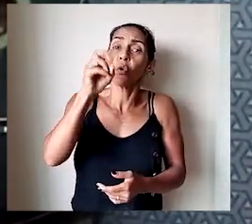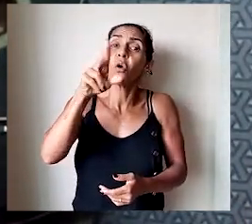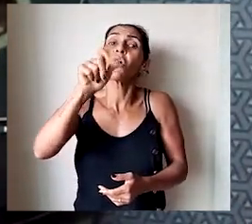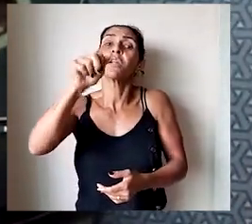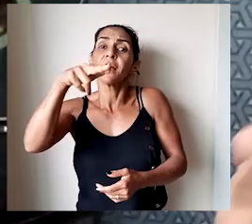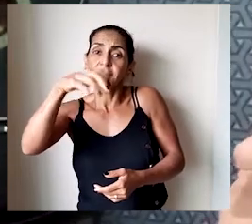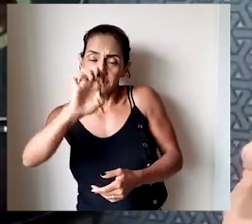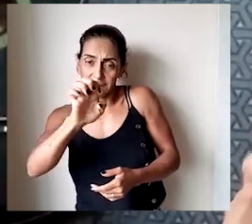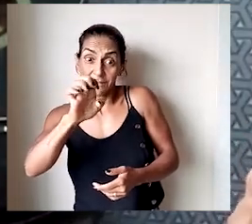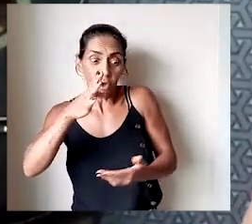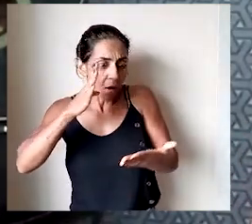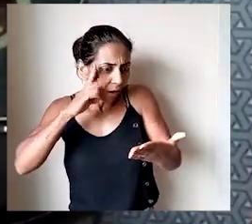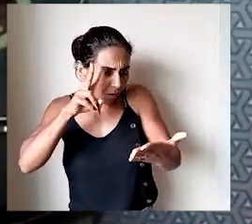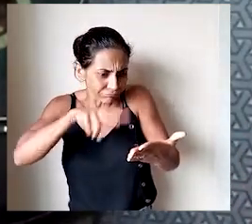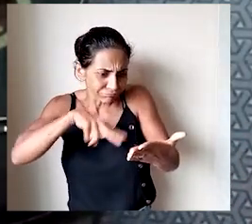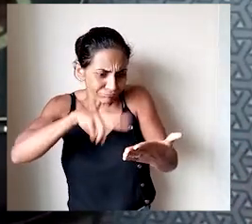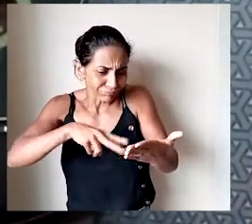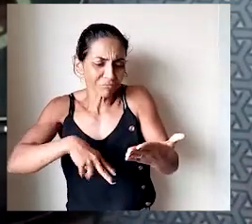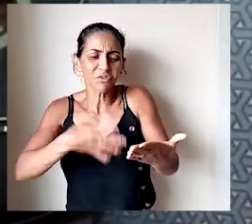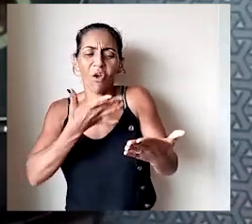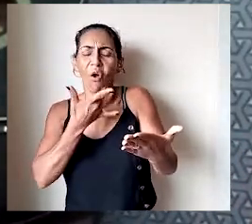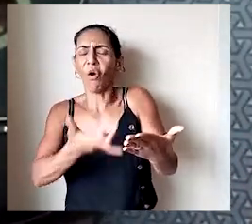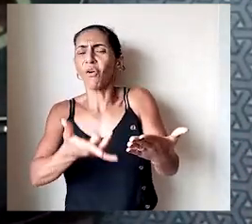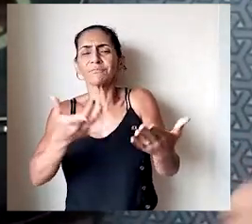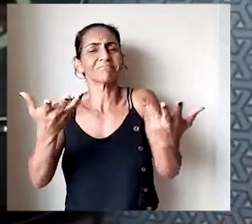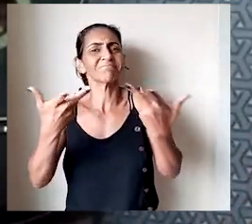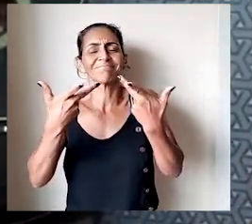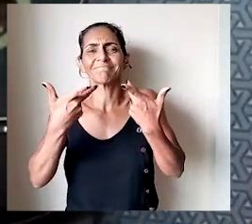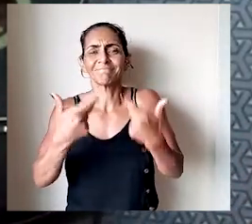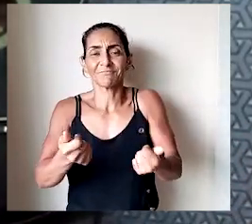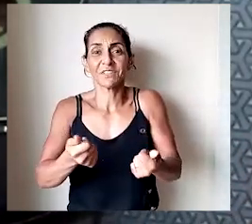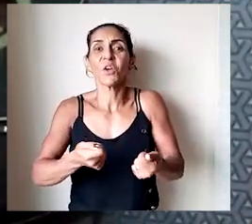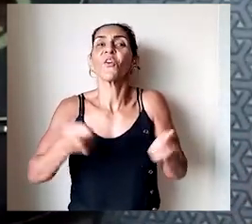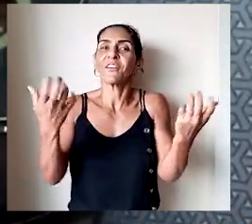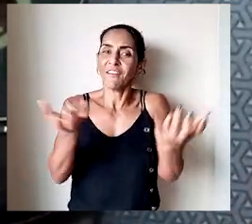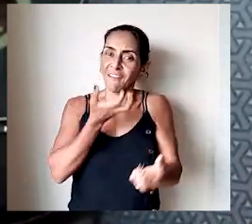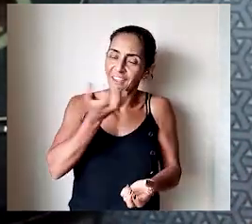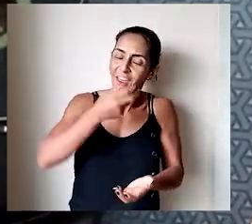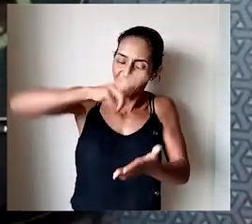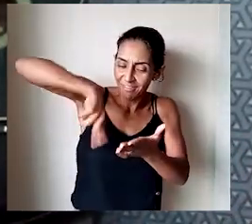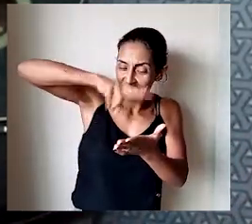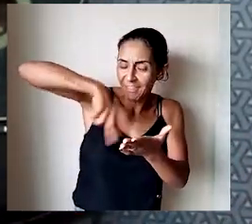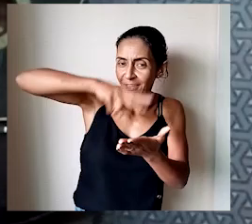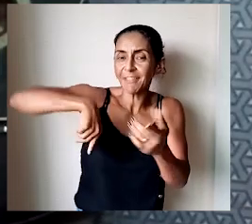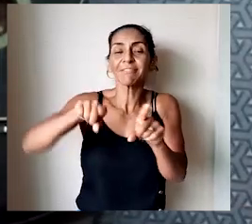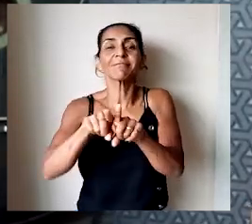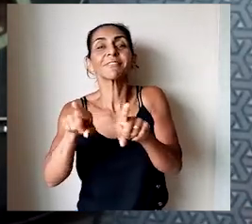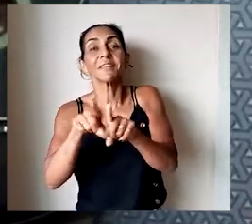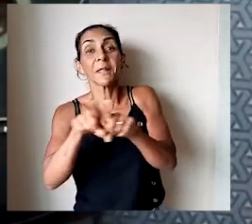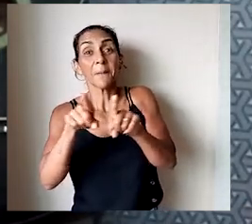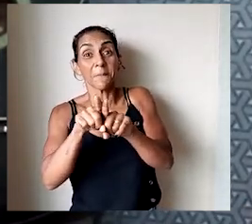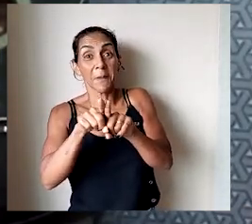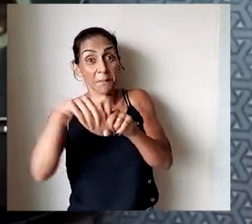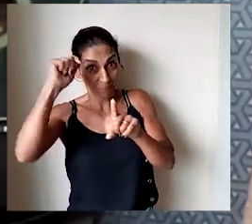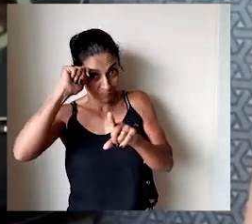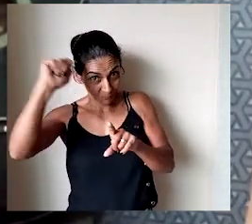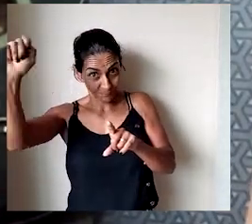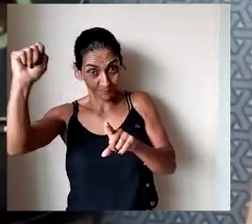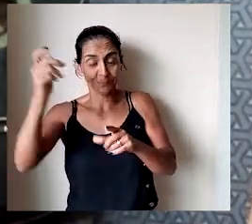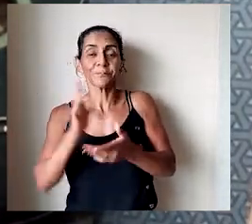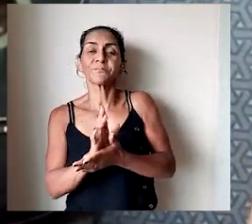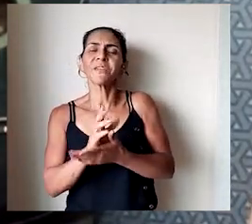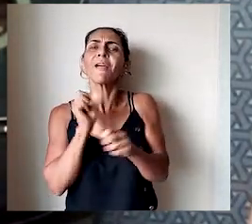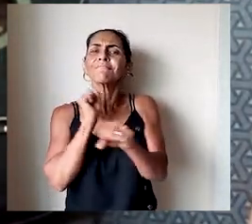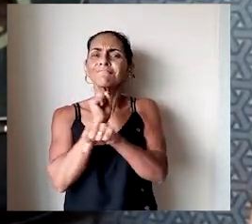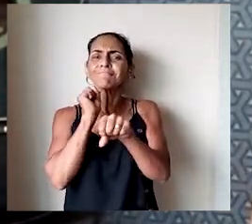agora, assim, eu já gosto muito do estilo fantasia e eu vou procurar também estar lendo mais algumas coisas escritas pelo Neil Gaiman. E aí